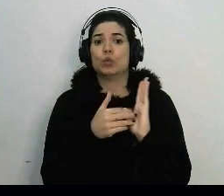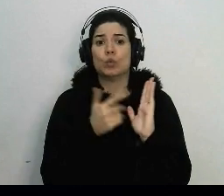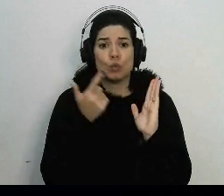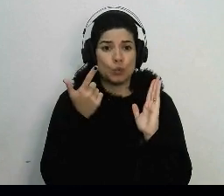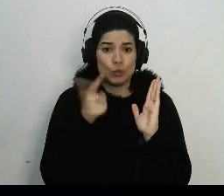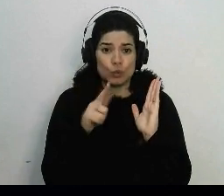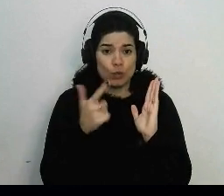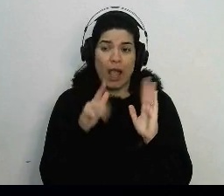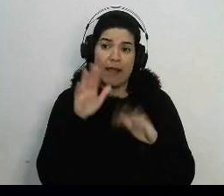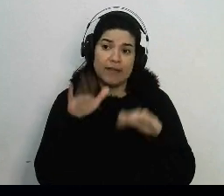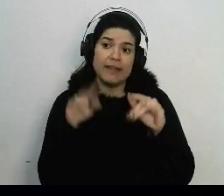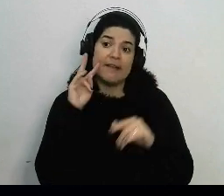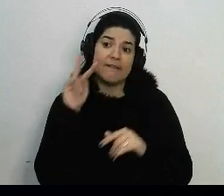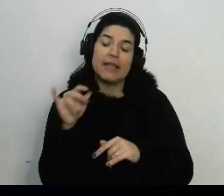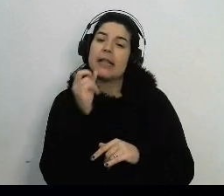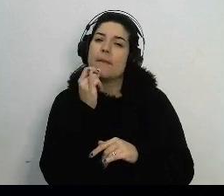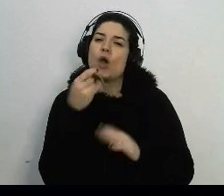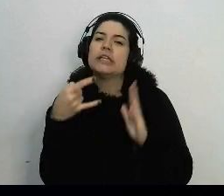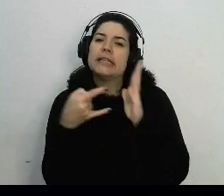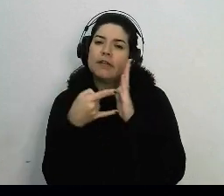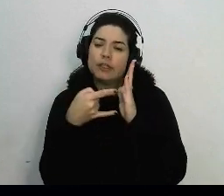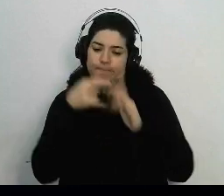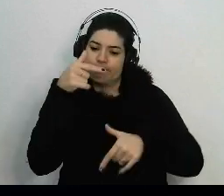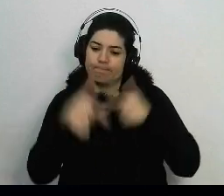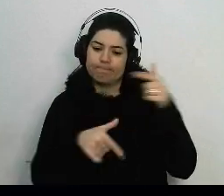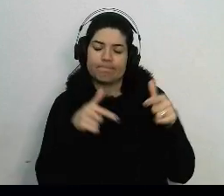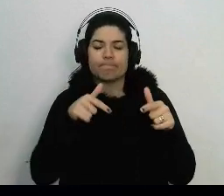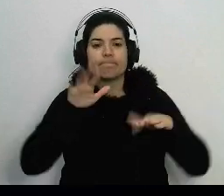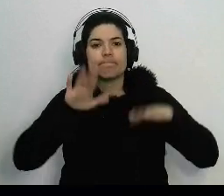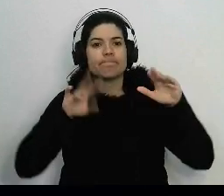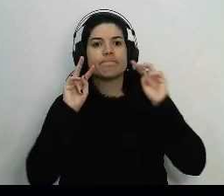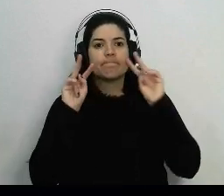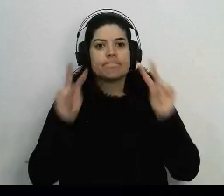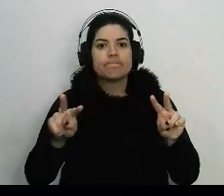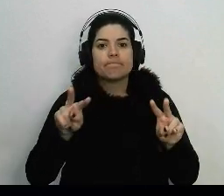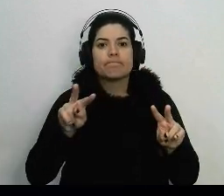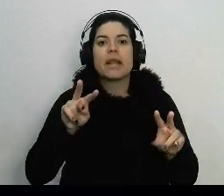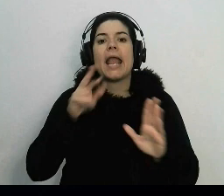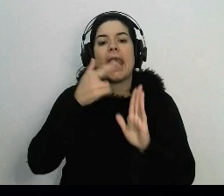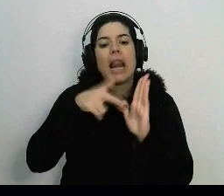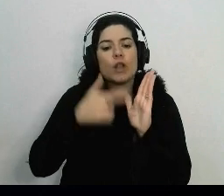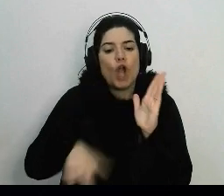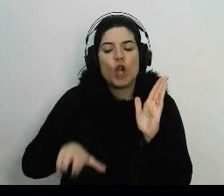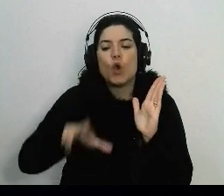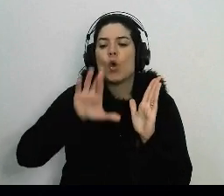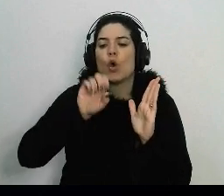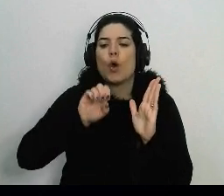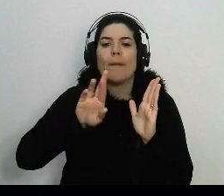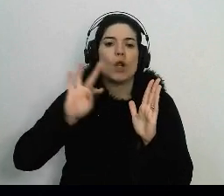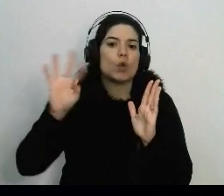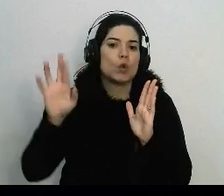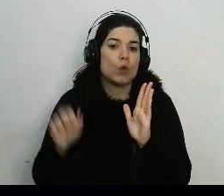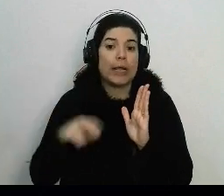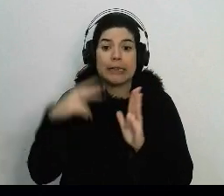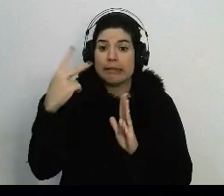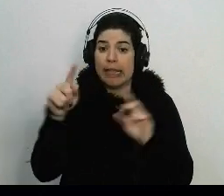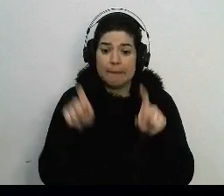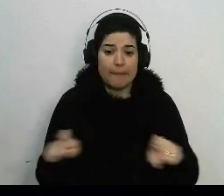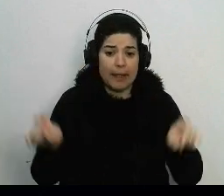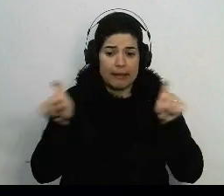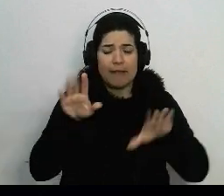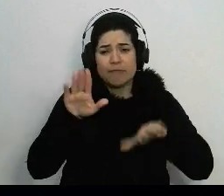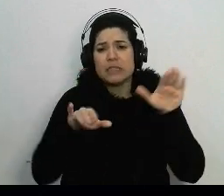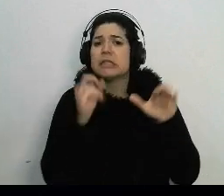exemplo, olhando para um relatório de cobertura na sua própria máquina. Você baixa um projeto, cara, eu quero ver a cobertura desse projeto. A gente não